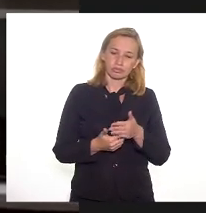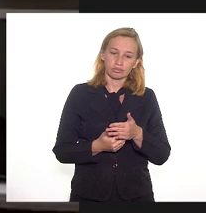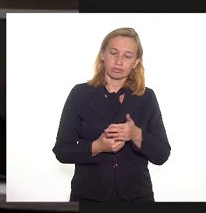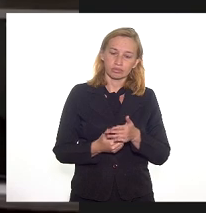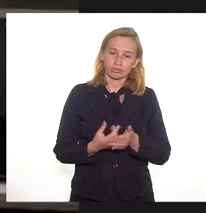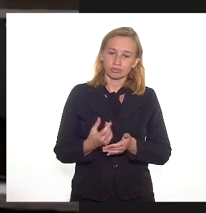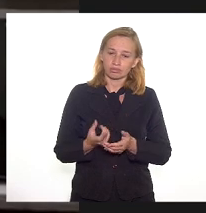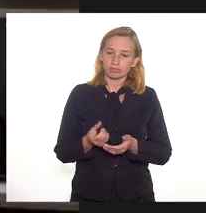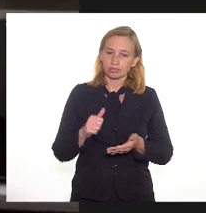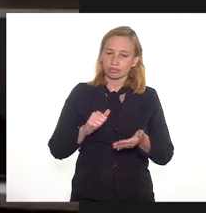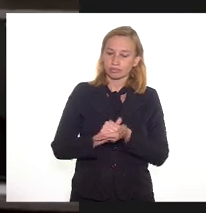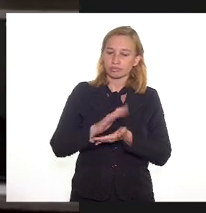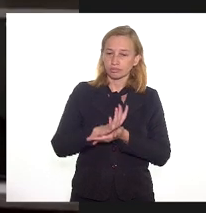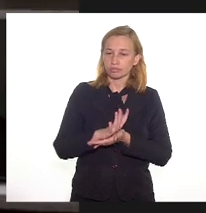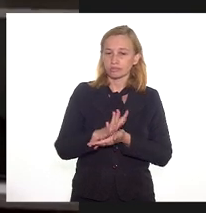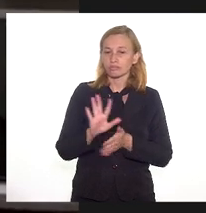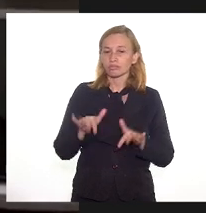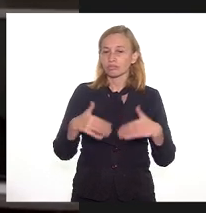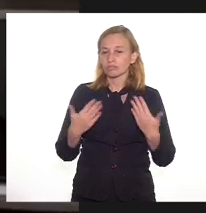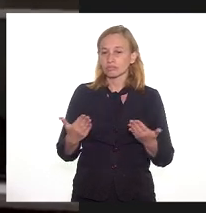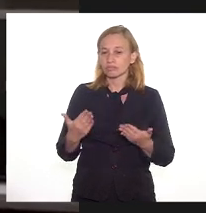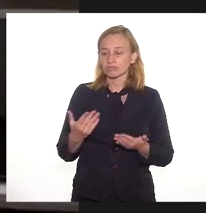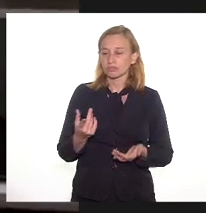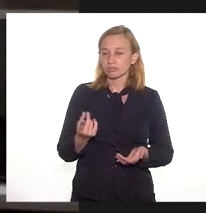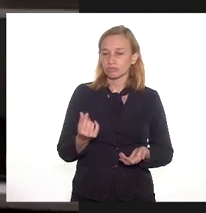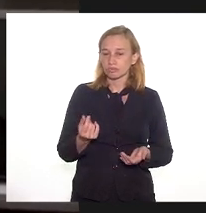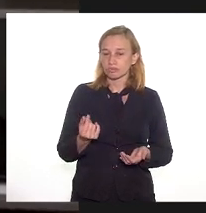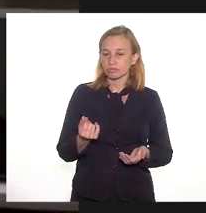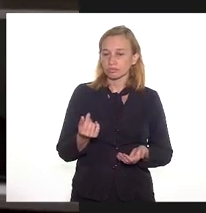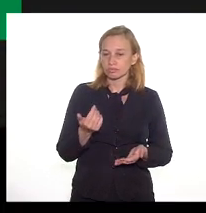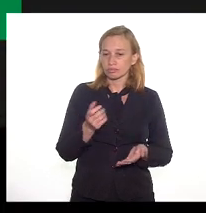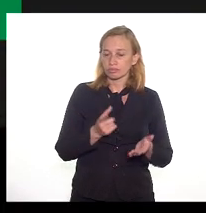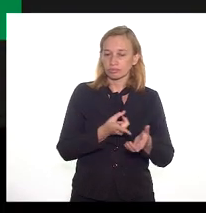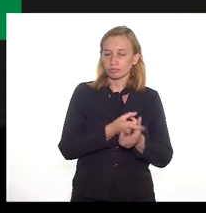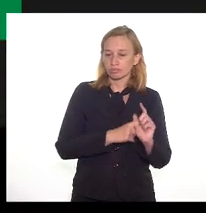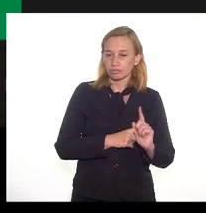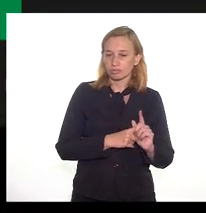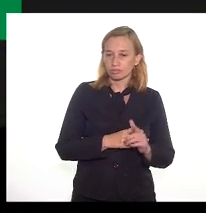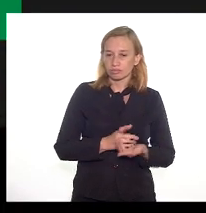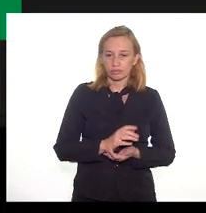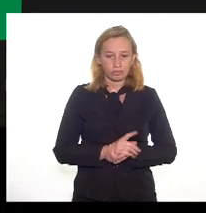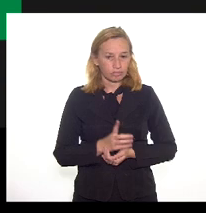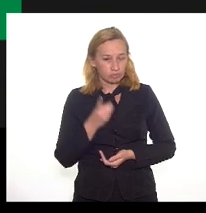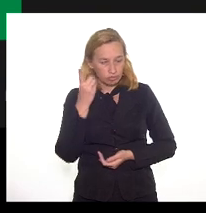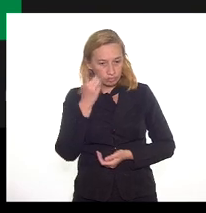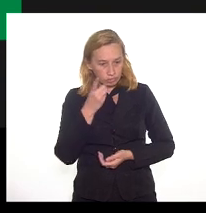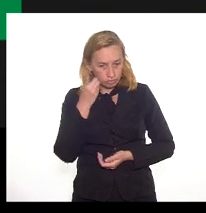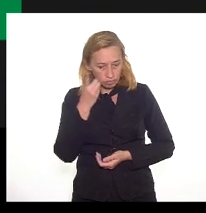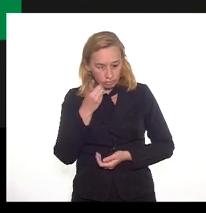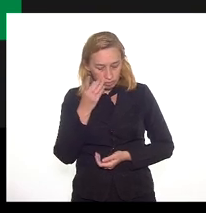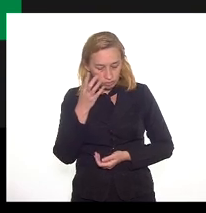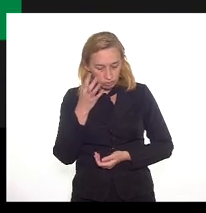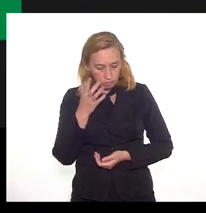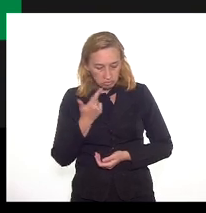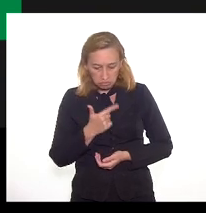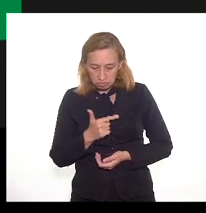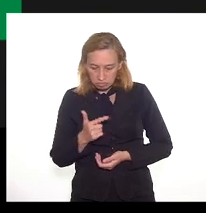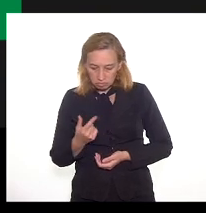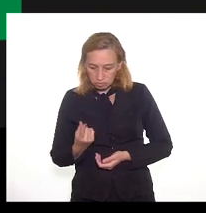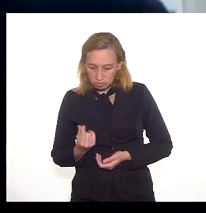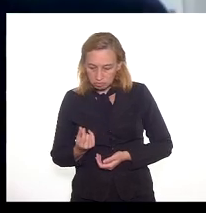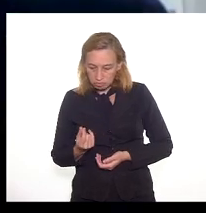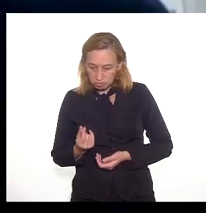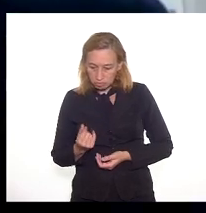dessa dívida em termos de waiver? Certo. Deputado, eu não tenho esse valor dos waivers em si,